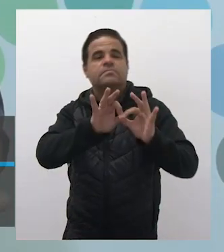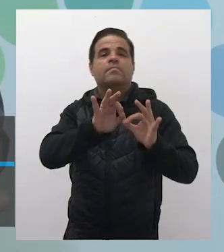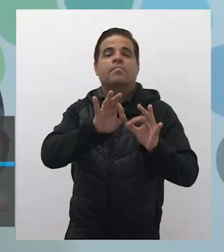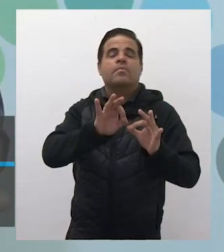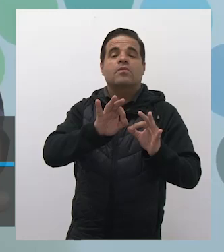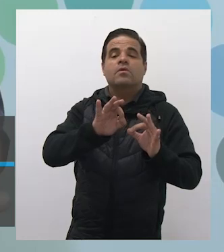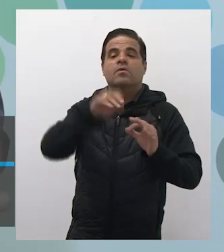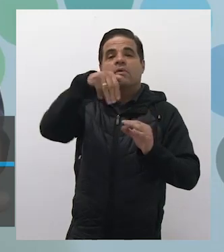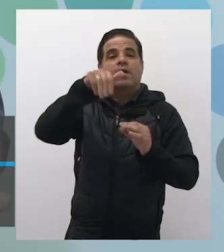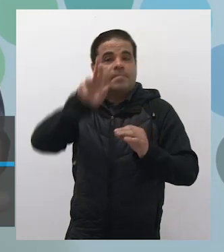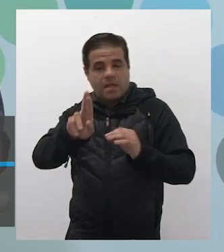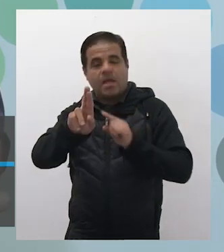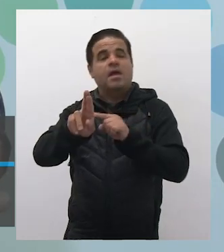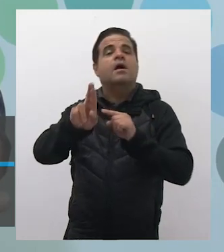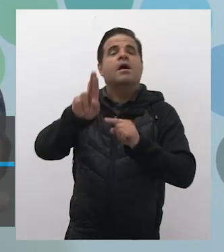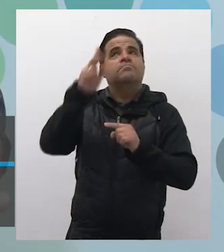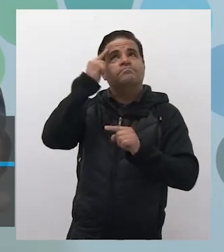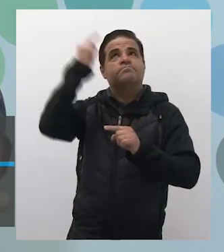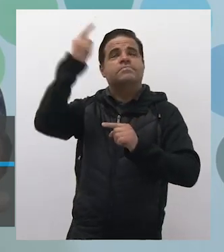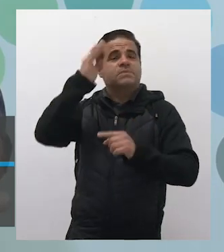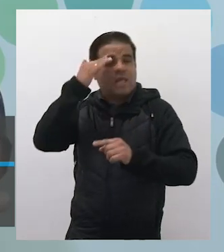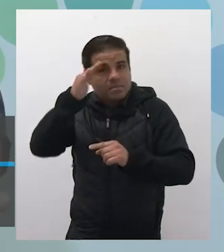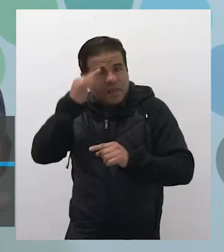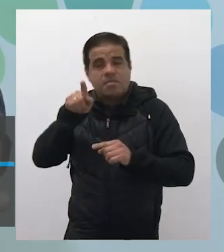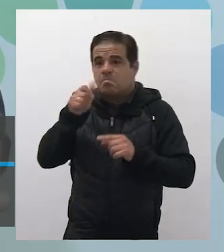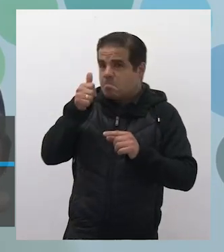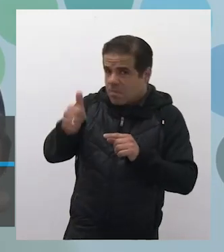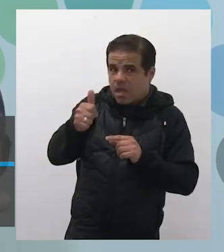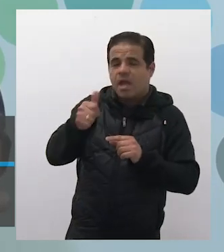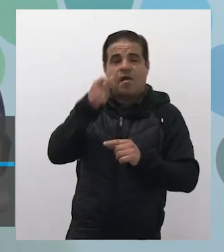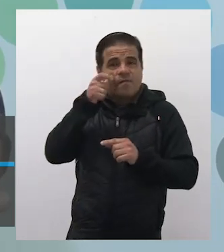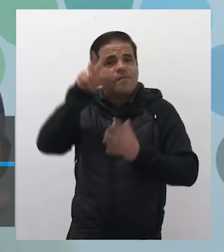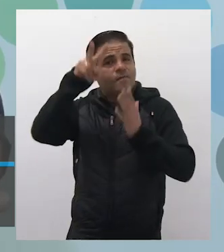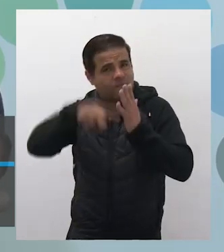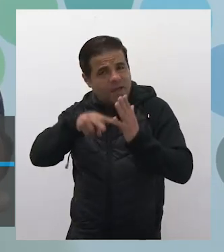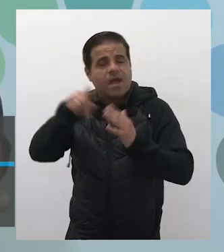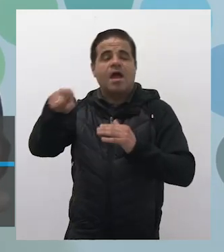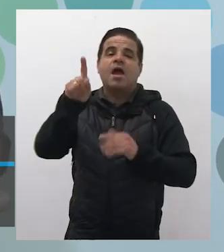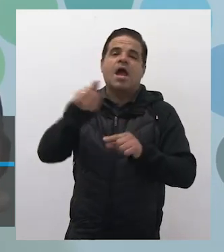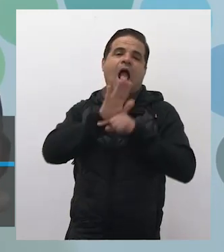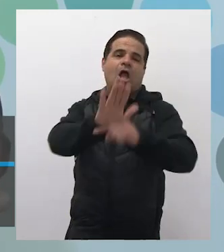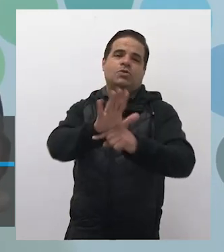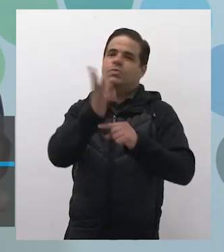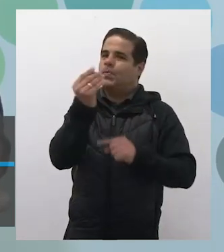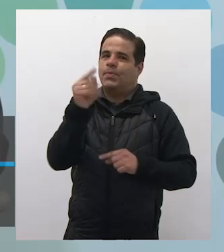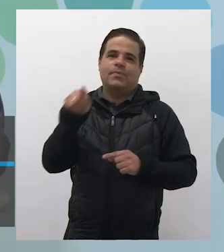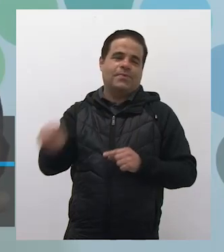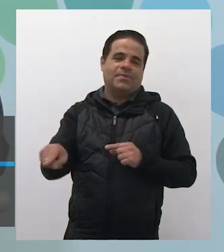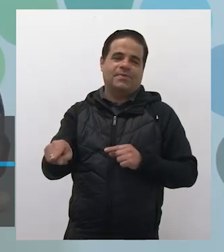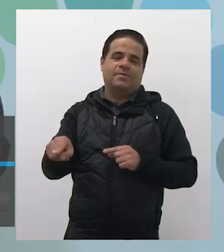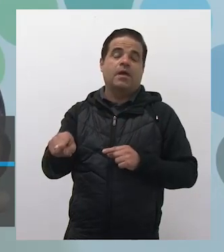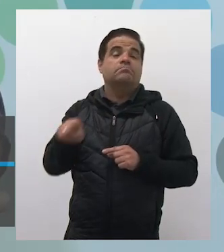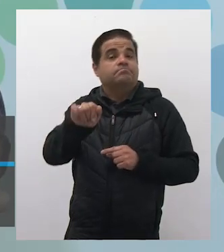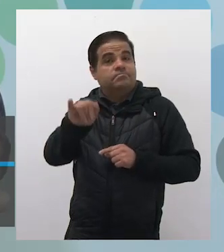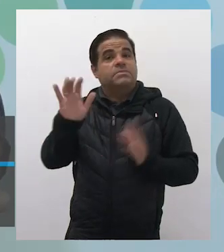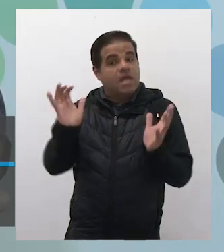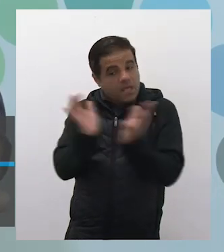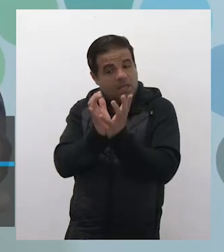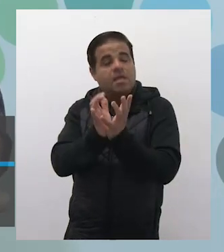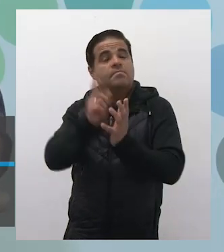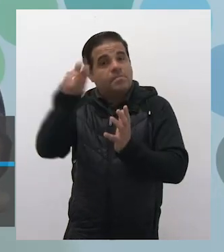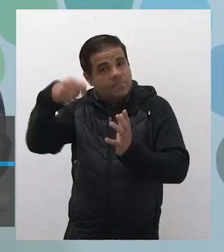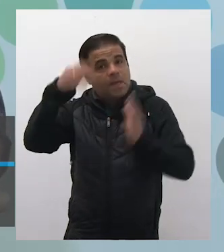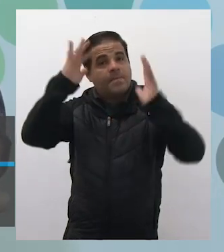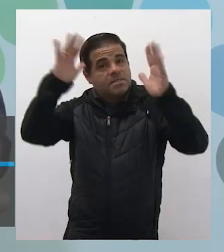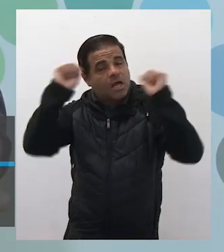O MMR, quando a gente entende ele, vê direitinho, ele contribui muito, desde que a equipe esteja